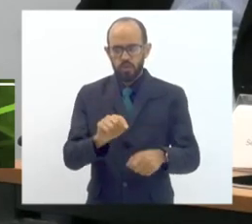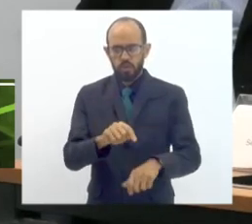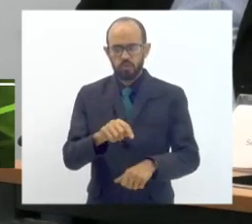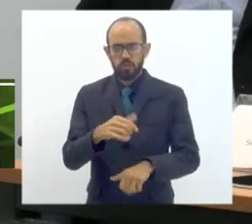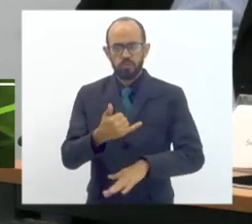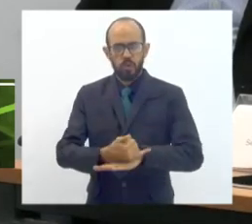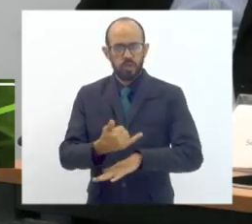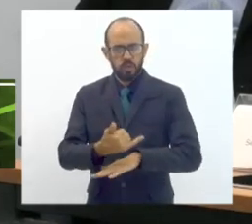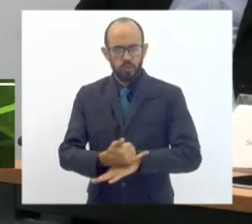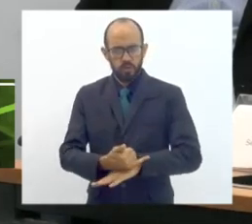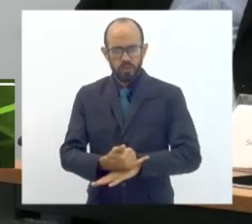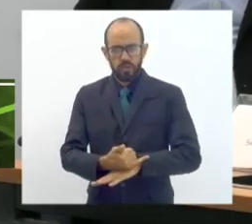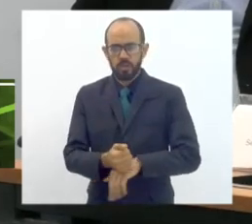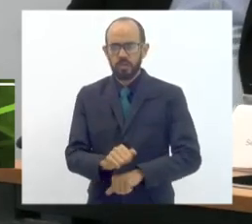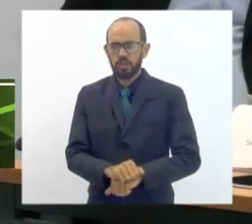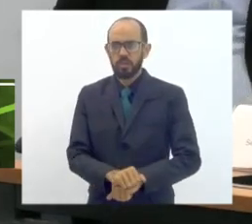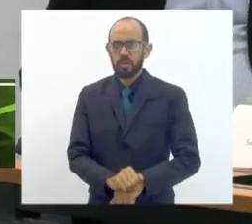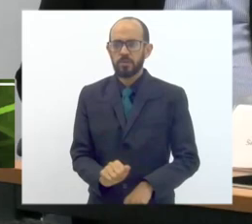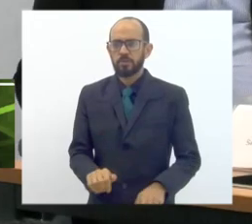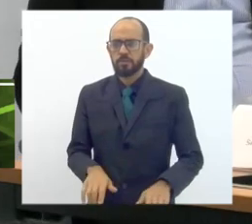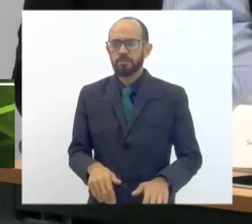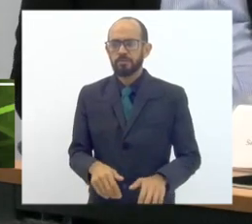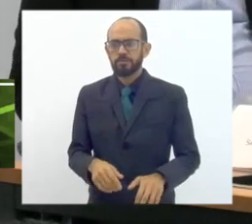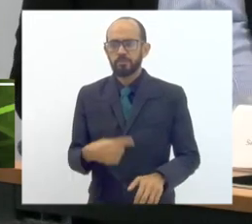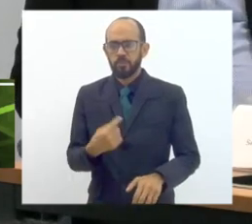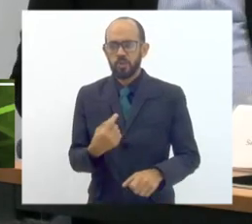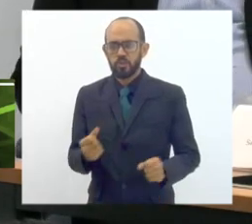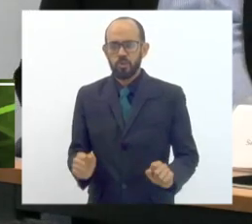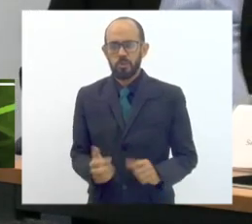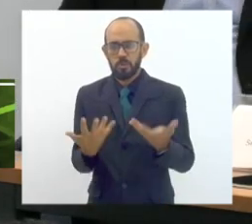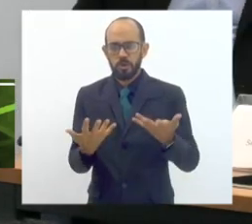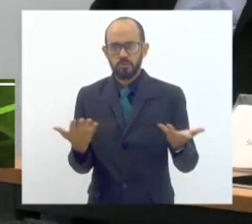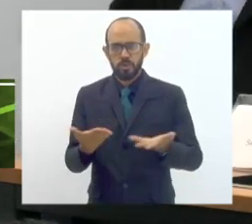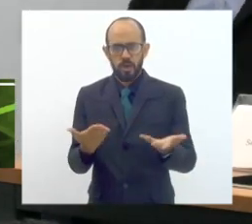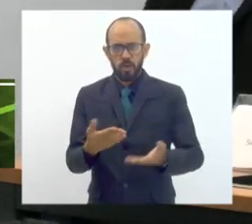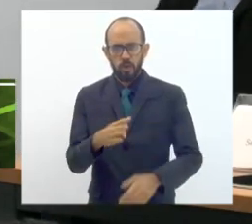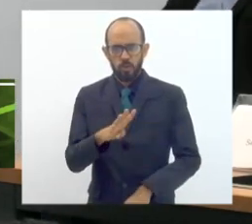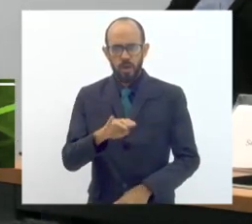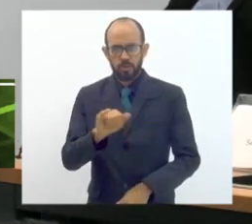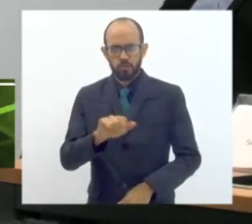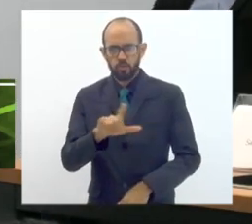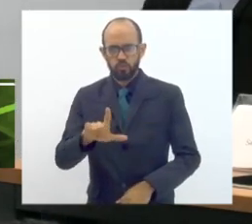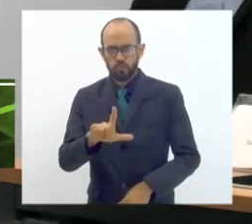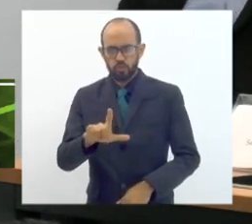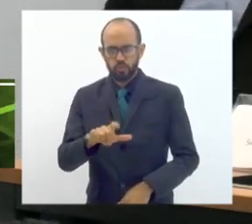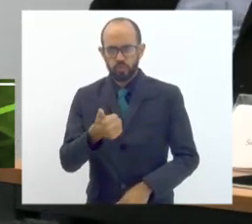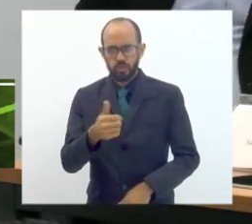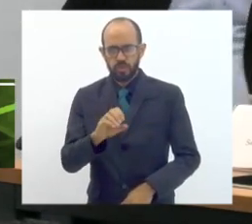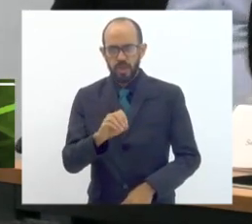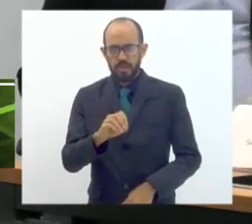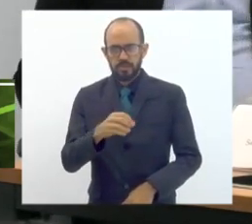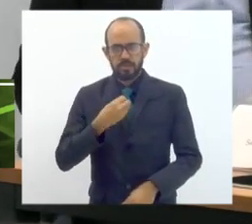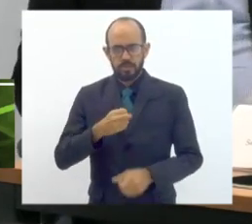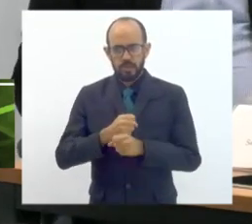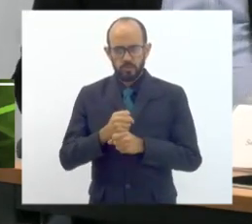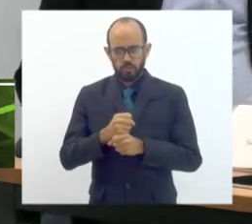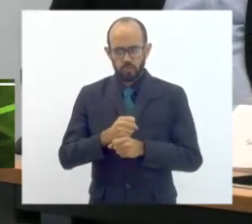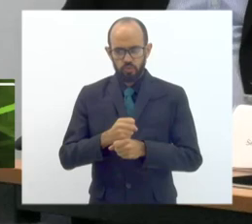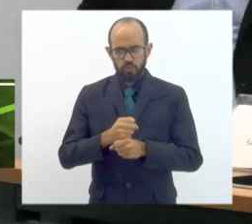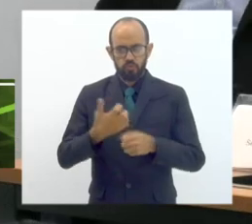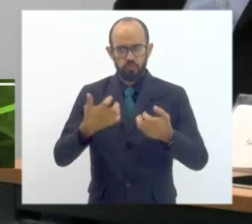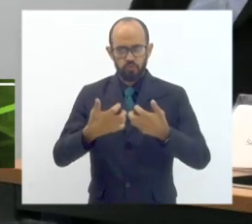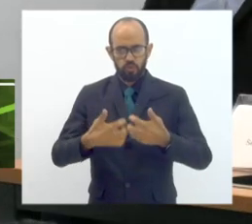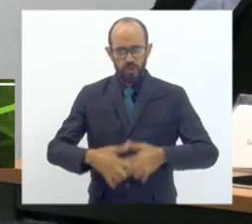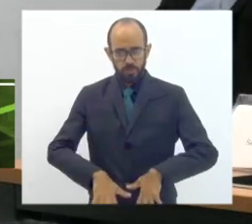Volta Redonda. E a gente comemora agora, no dia 4 de julho, está chegando, 10 anos de funcionamento. Né? Então, a